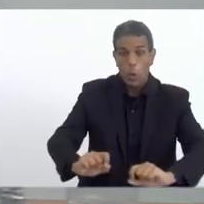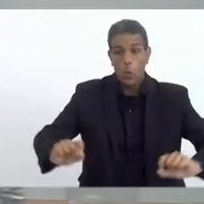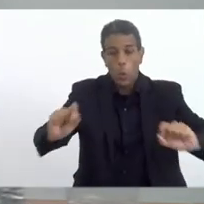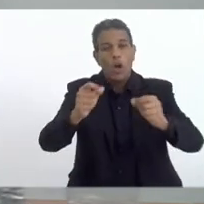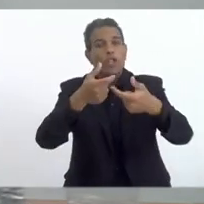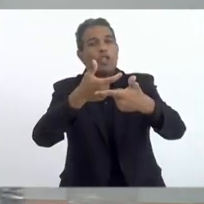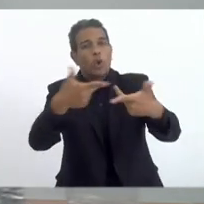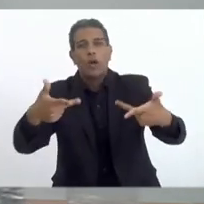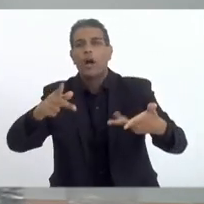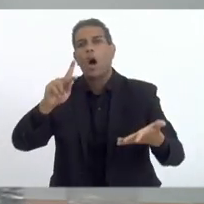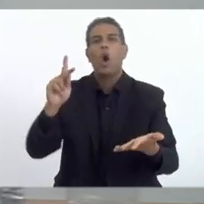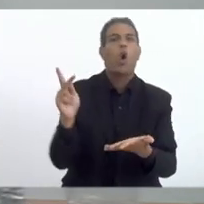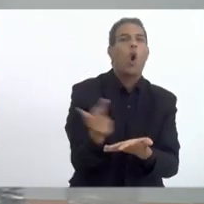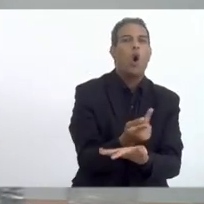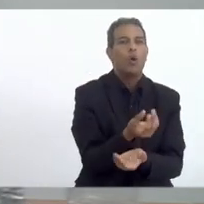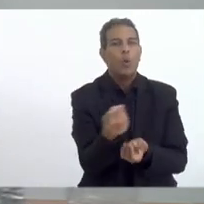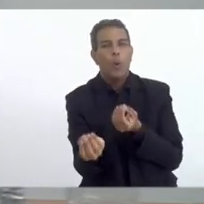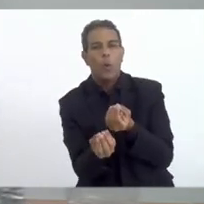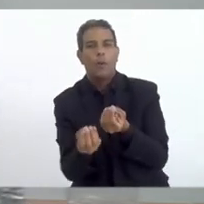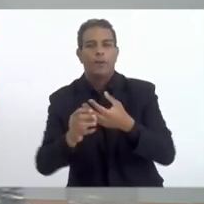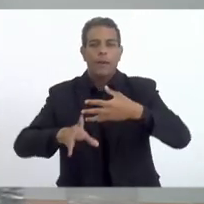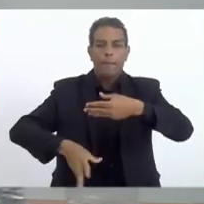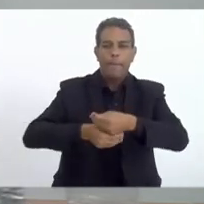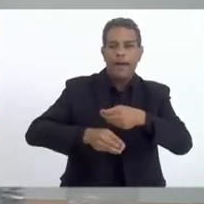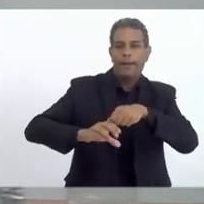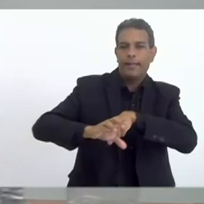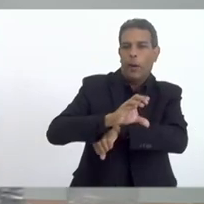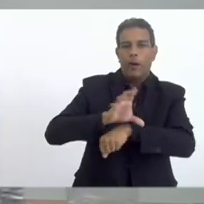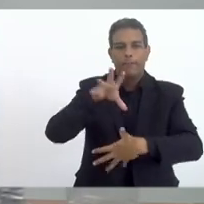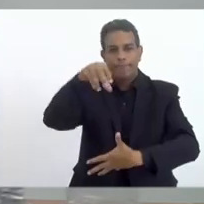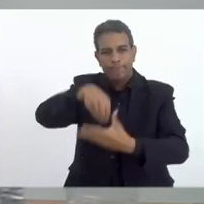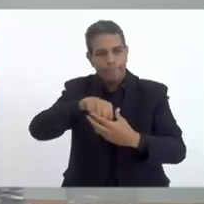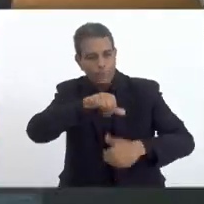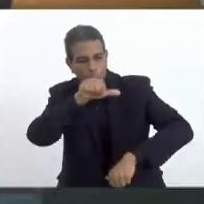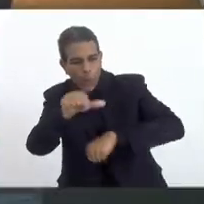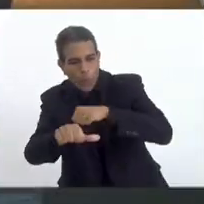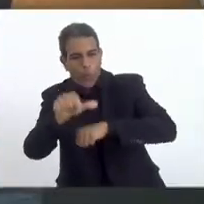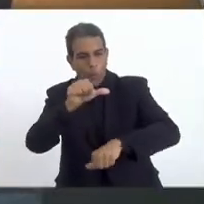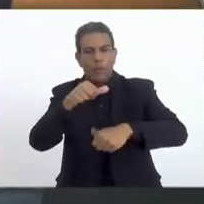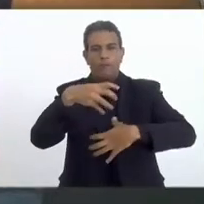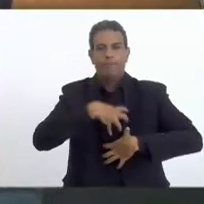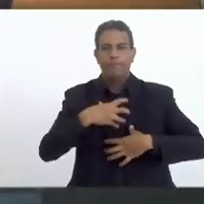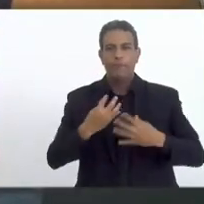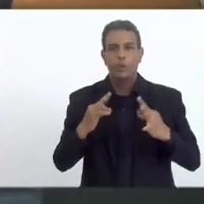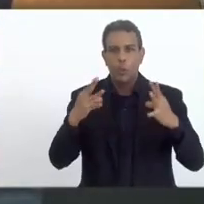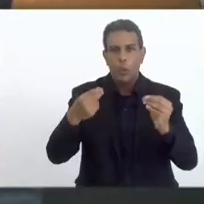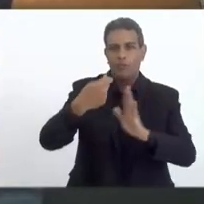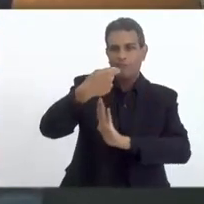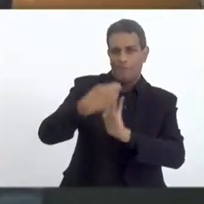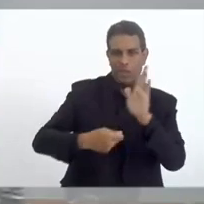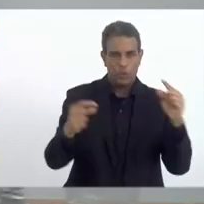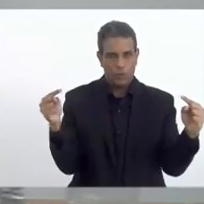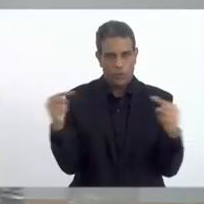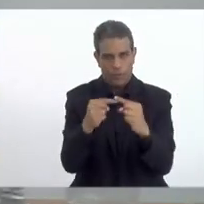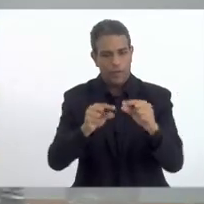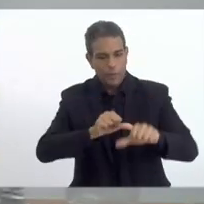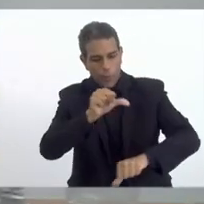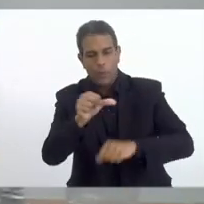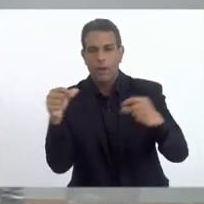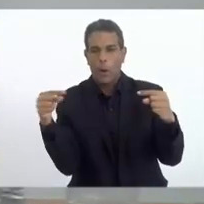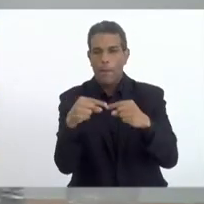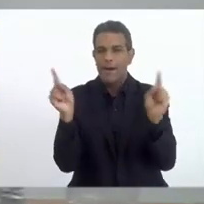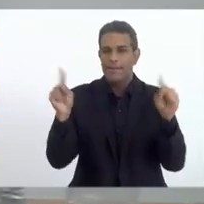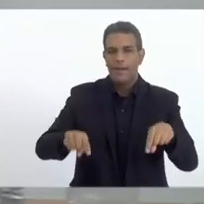gente já viu acontecer aqui, emendas estapafúrdias, que mudam totalmente o texto original e que muitas